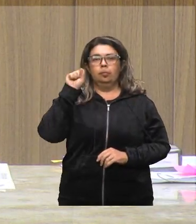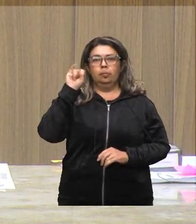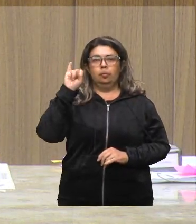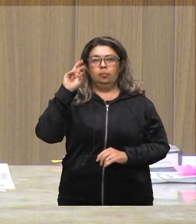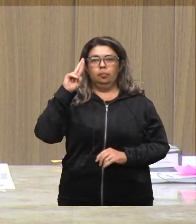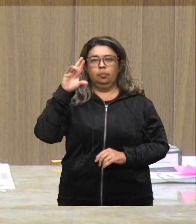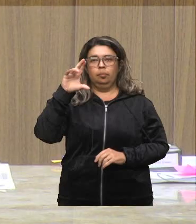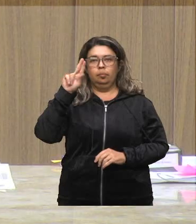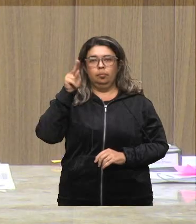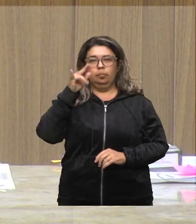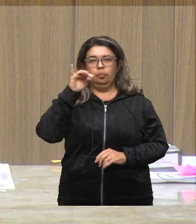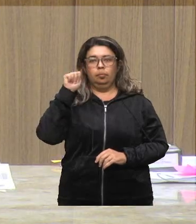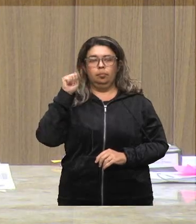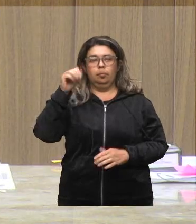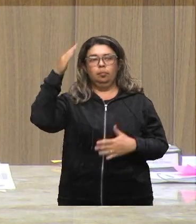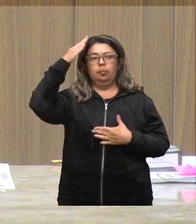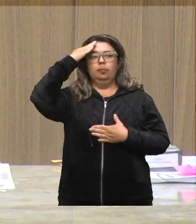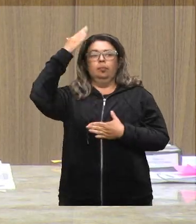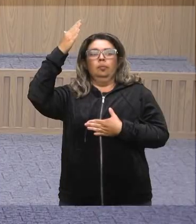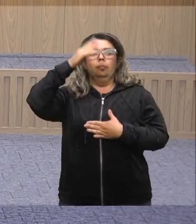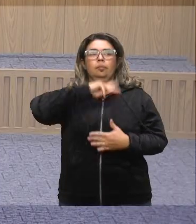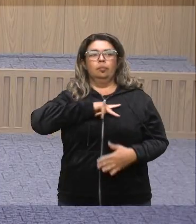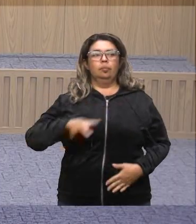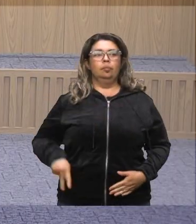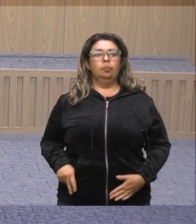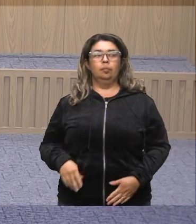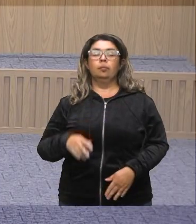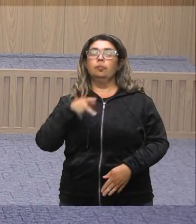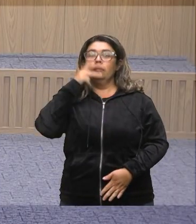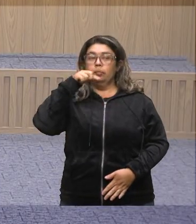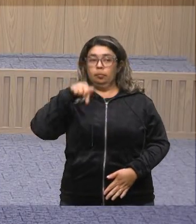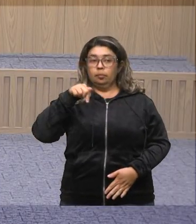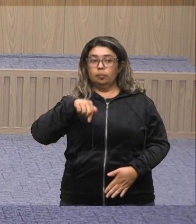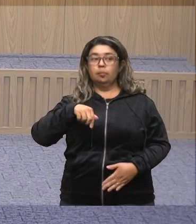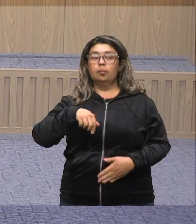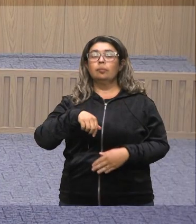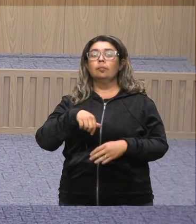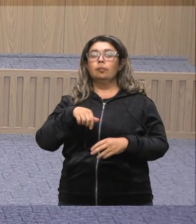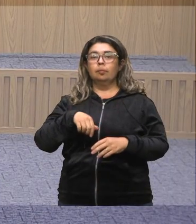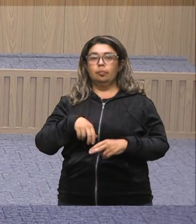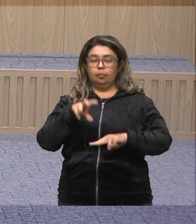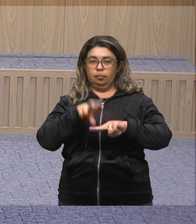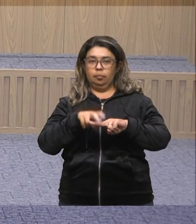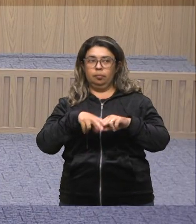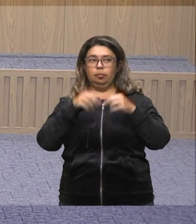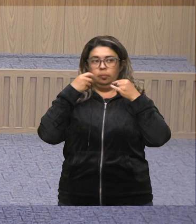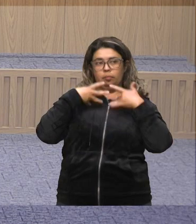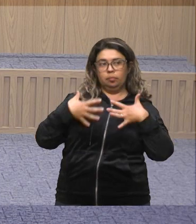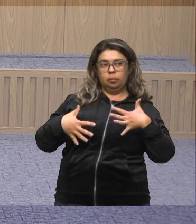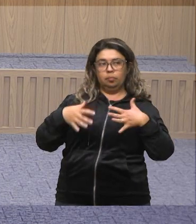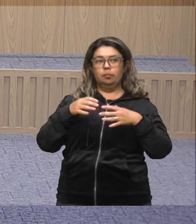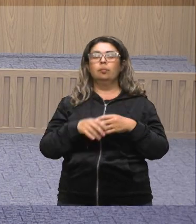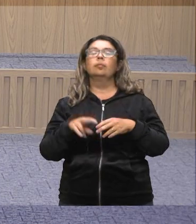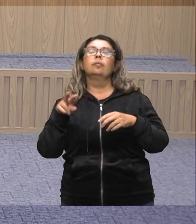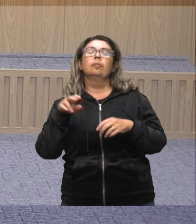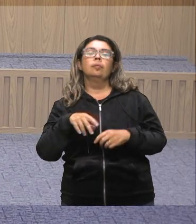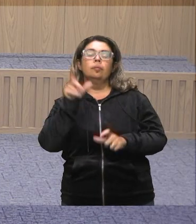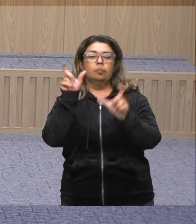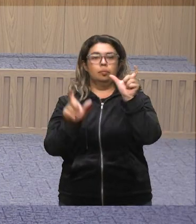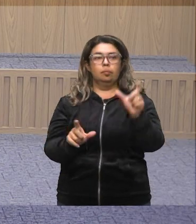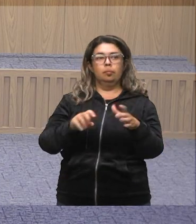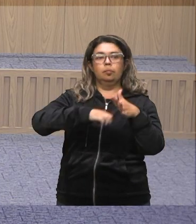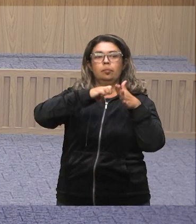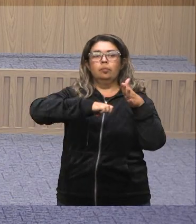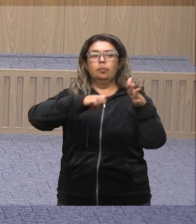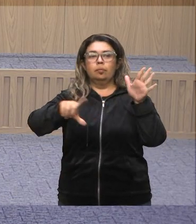Cirque. Obrigado, presidente. Peço licença para falar aqui do meu lugar, que é bem breve. Só para esclarecer ao público que nos assiste, que a emenda à